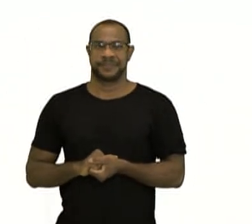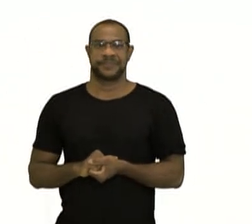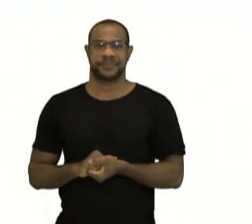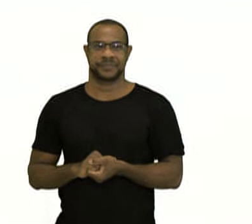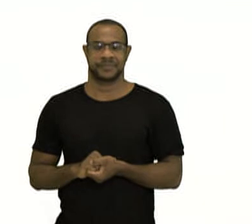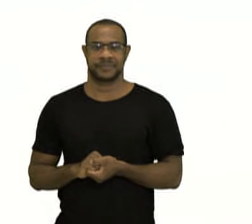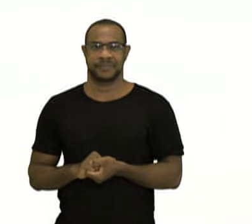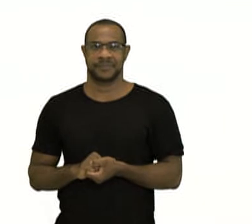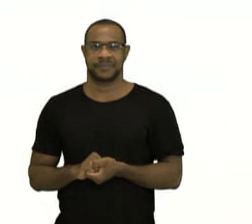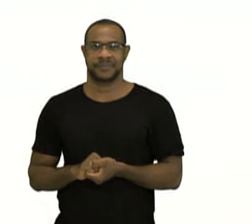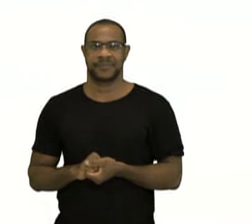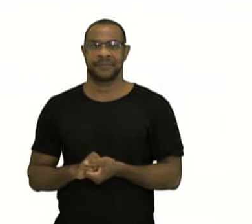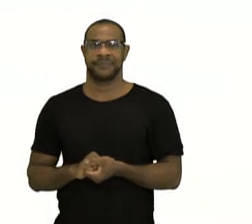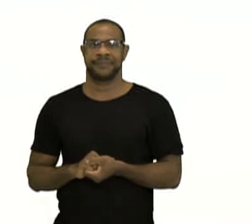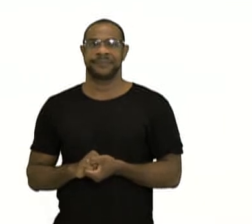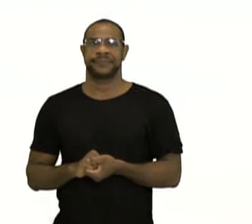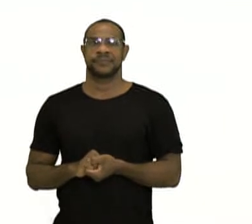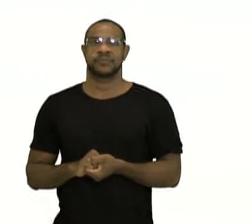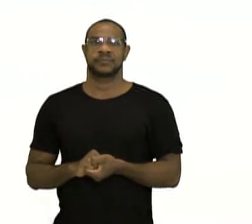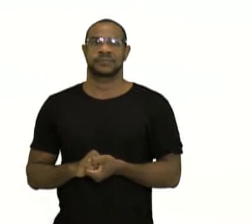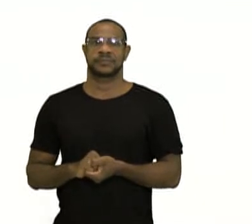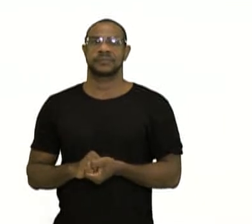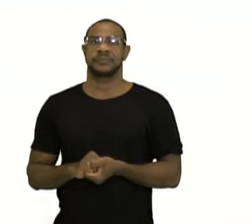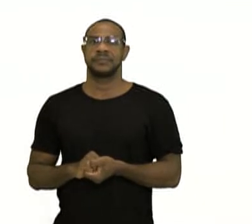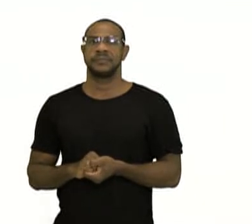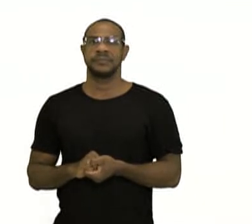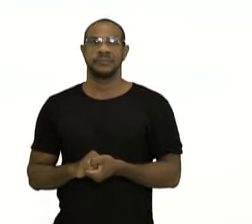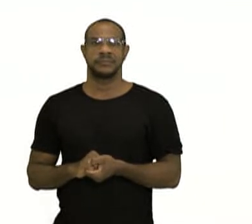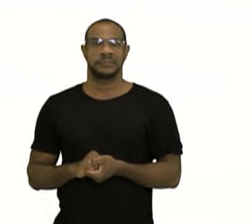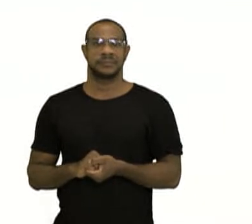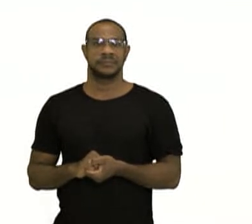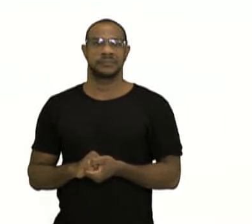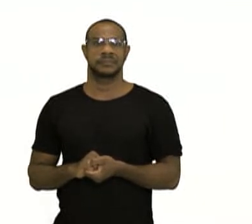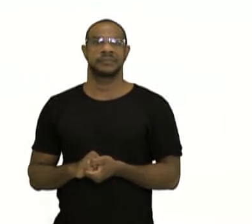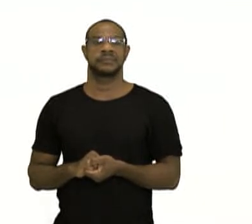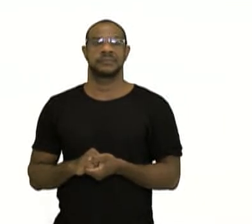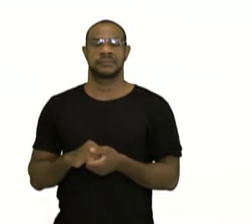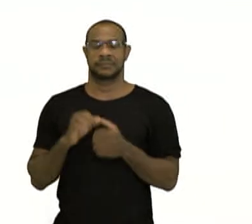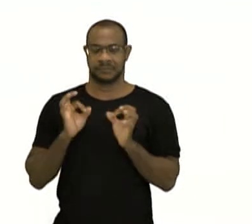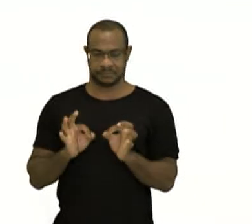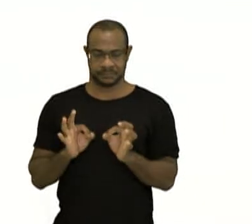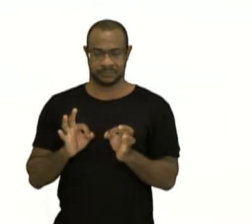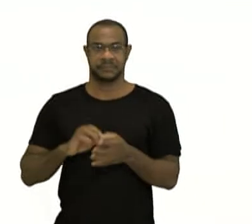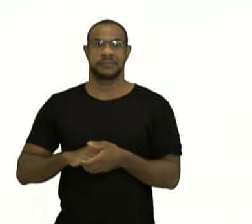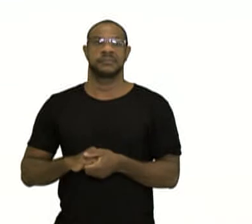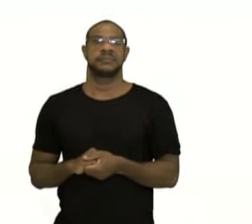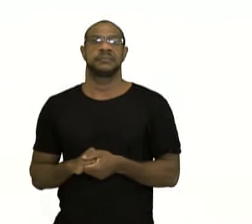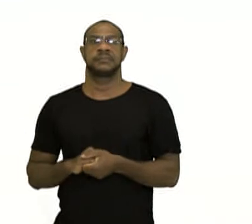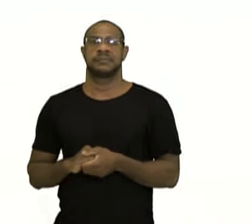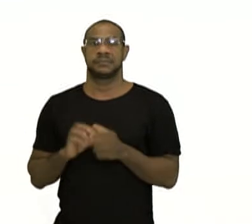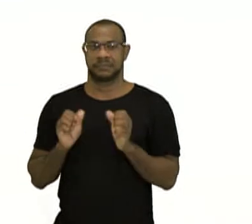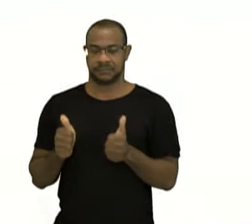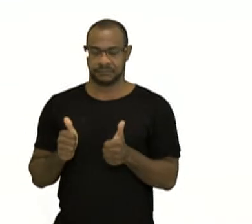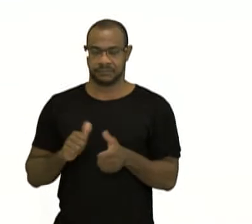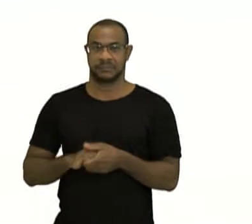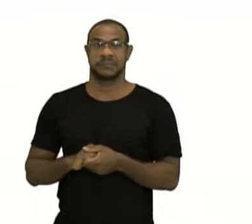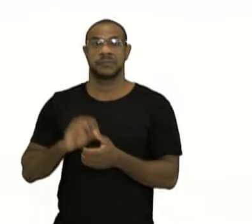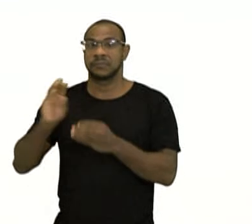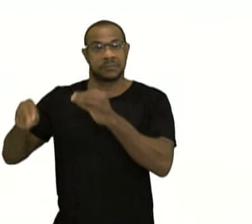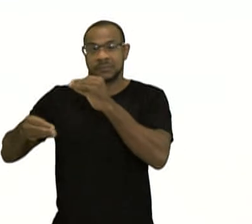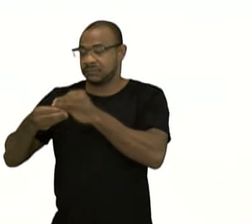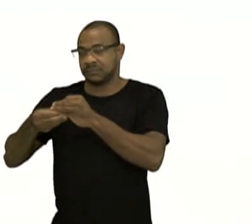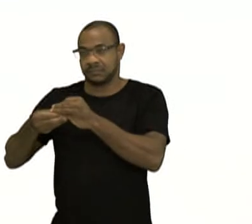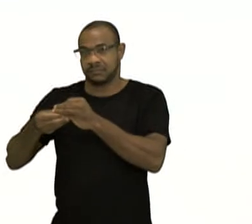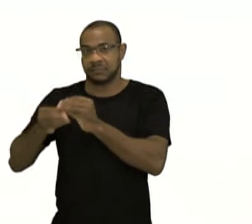tendríais, ellos, ellas y ustedes tendrían. ¿Cierto? Verbo ter. Em espanhol,